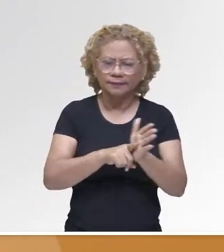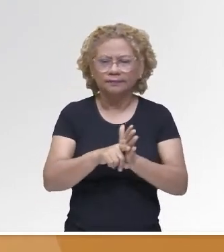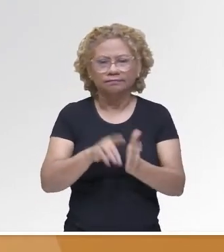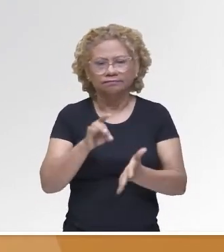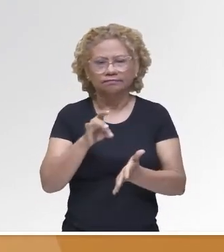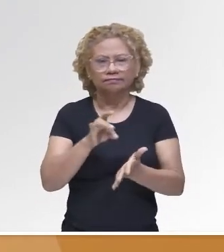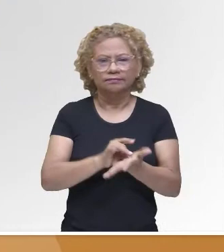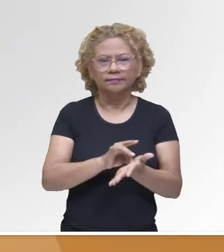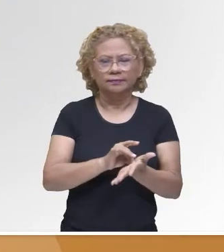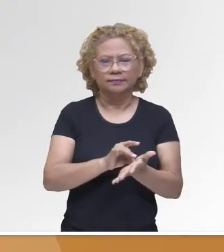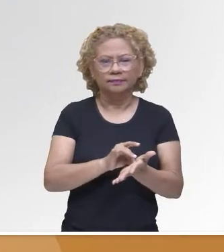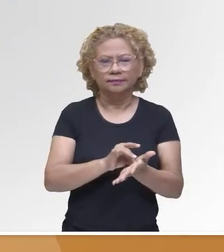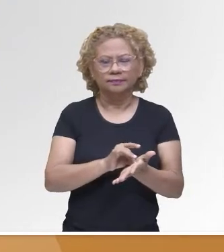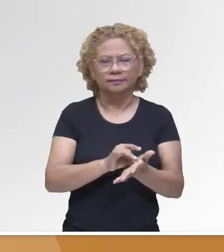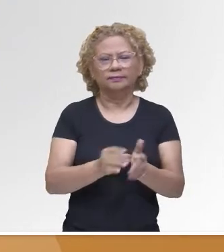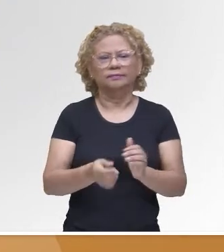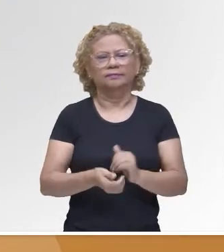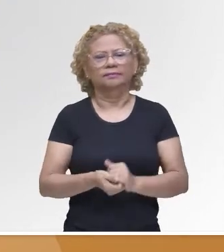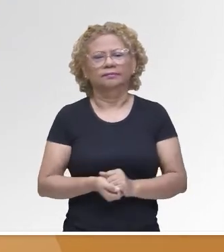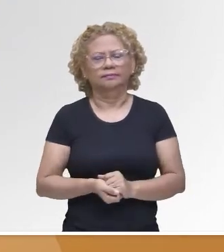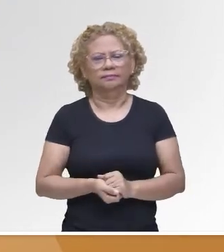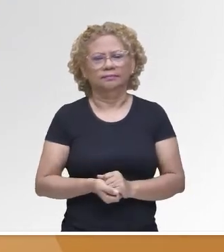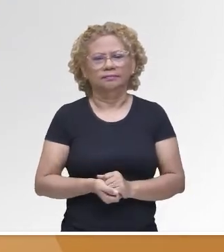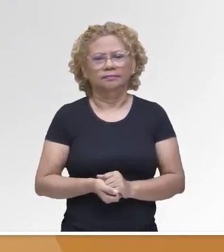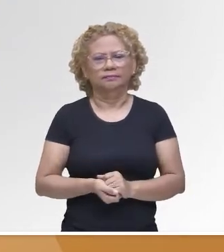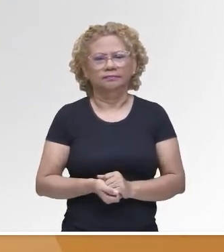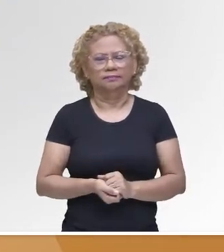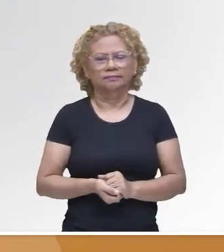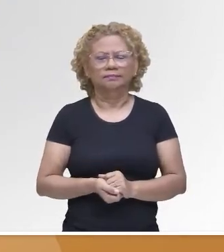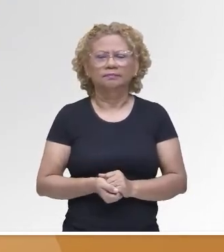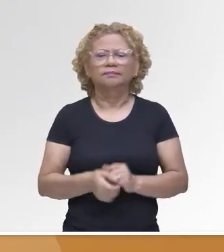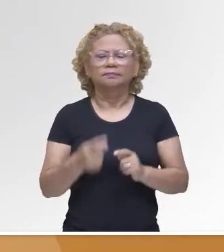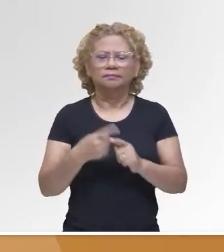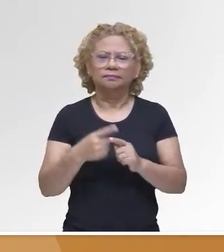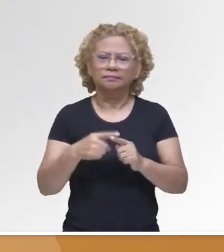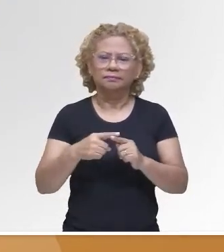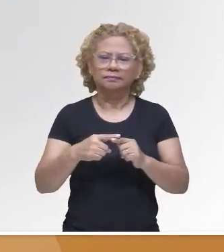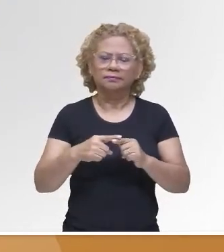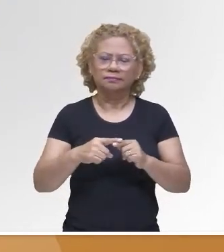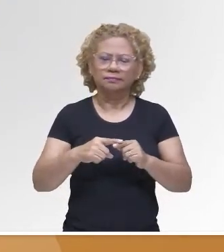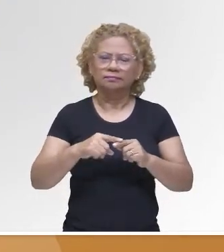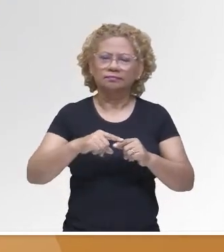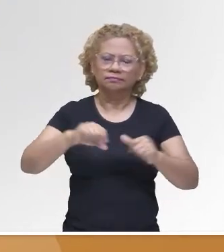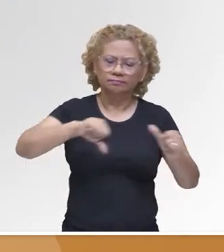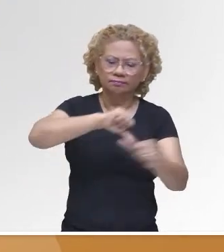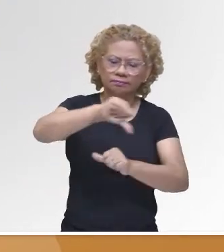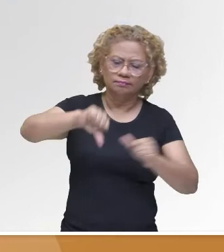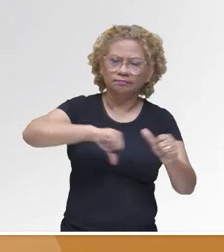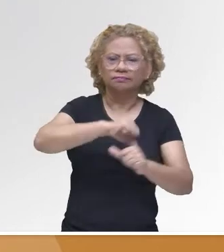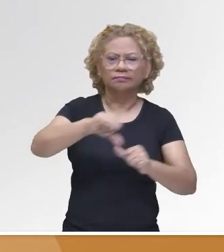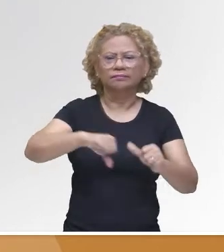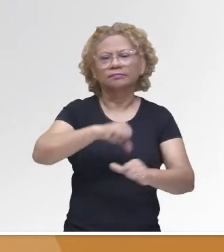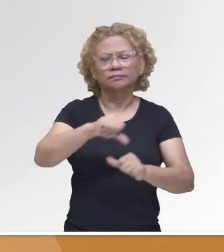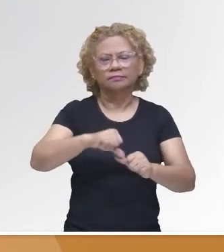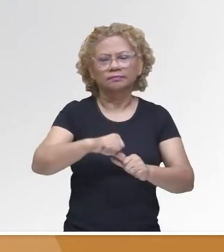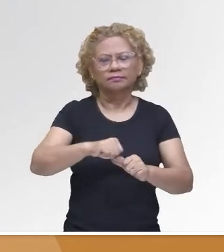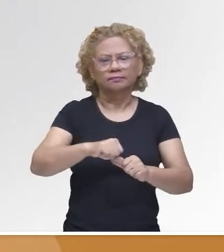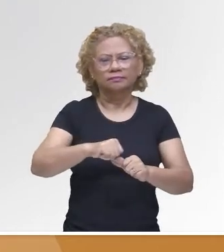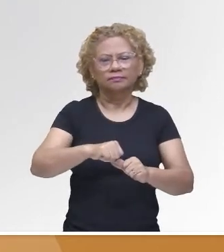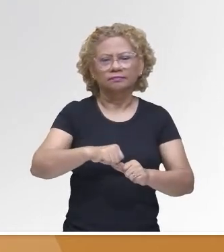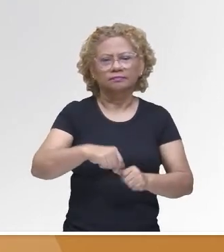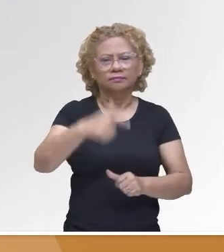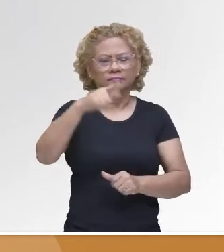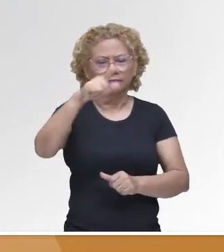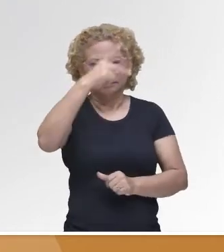seja, ele é passível de mudança. Basta que outra pessoa faça uma